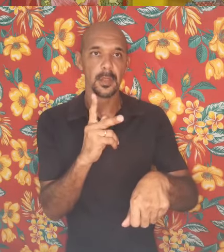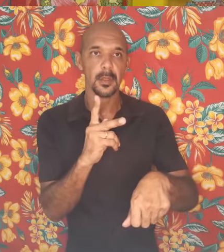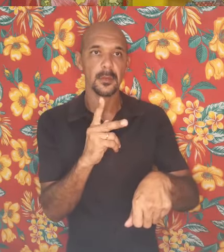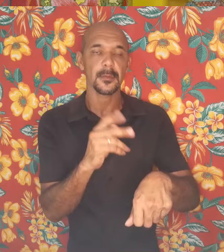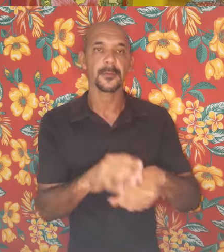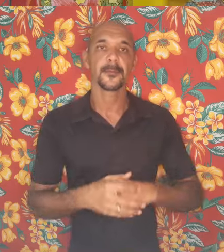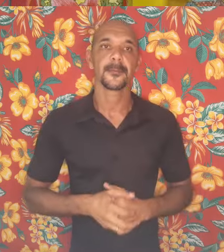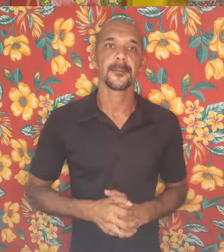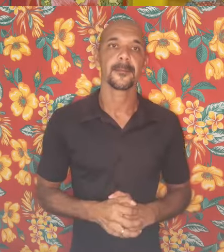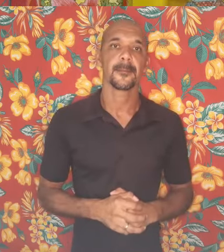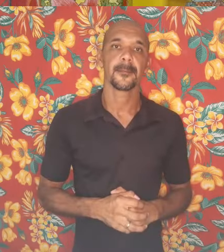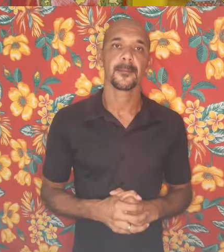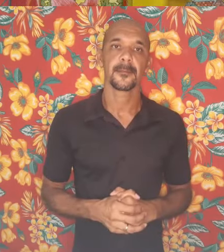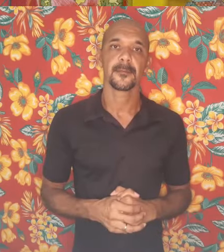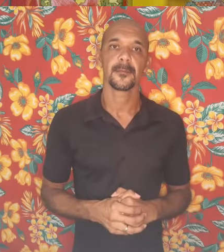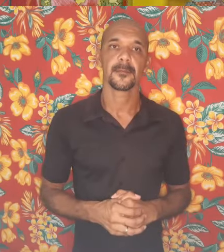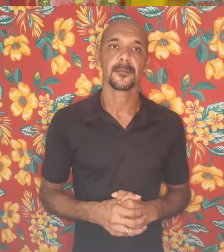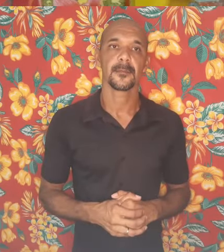processo.